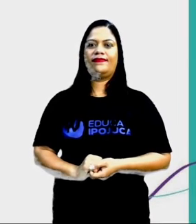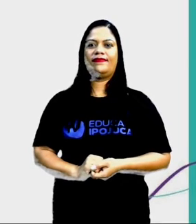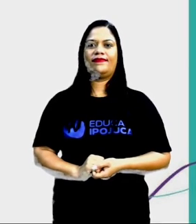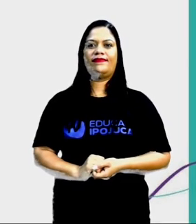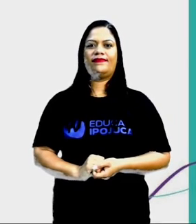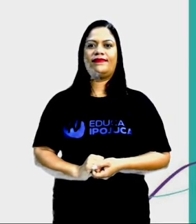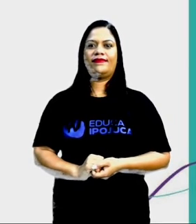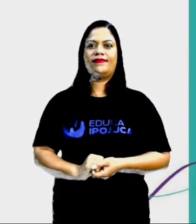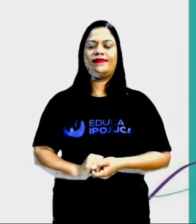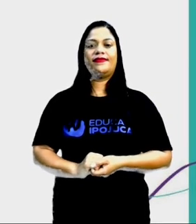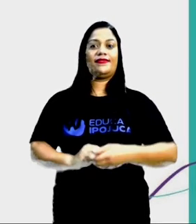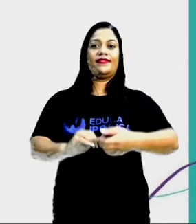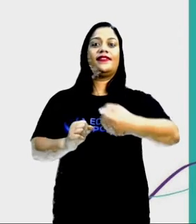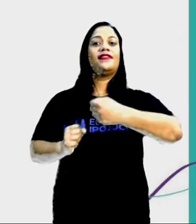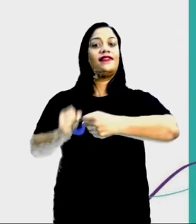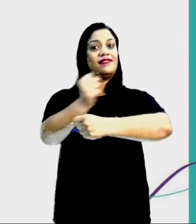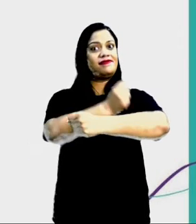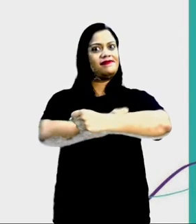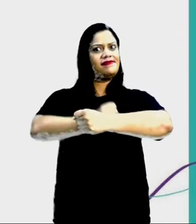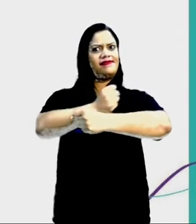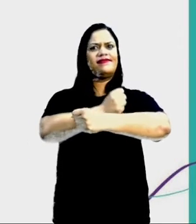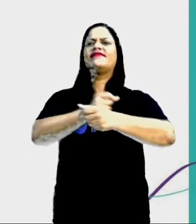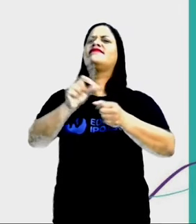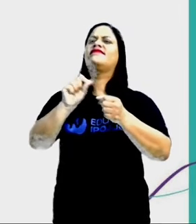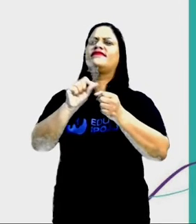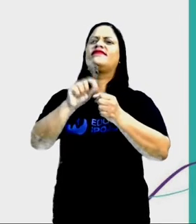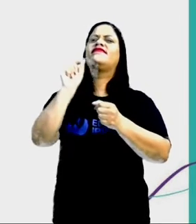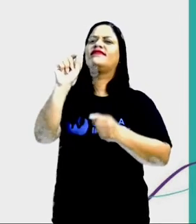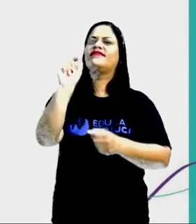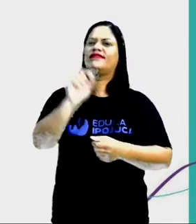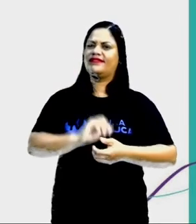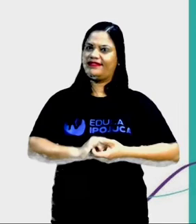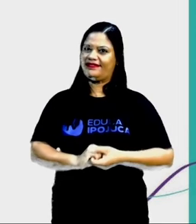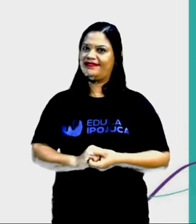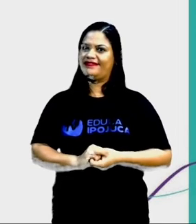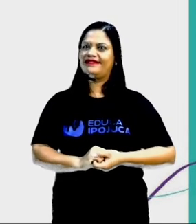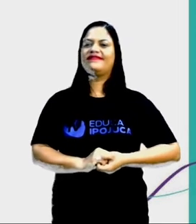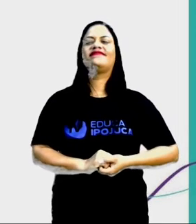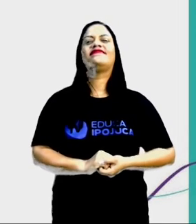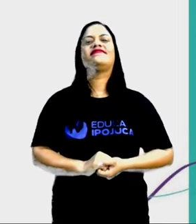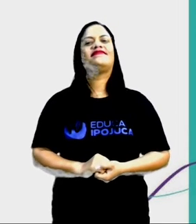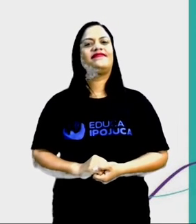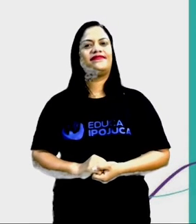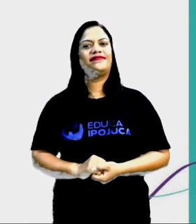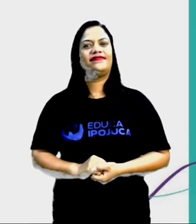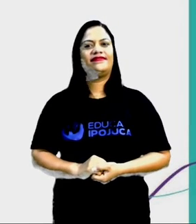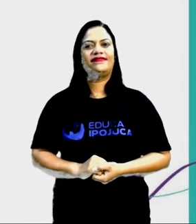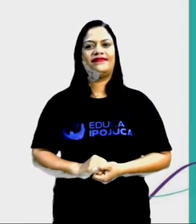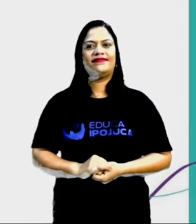A panela. A panela serve para cozinhar.